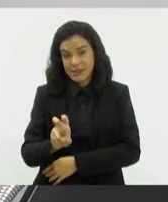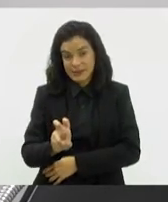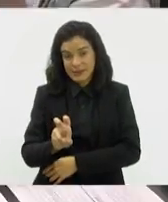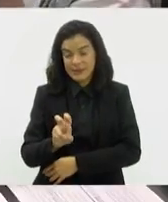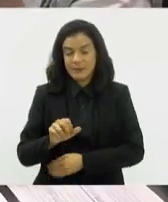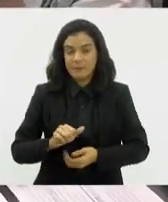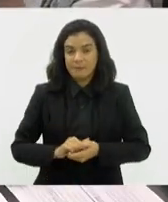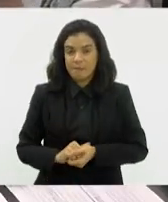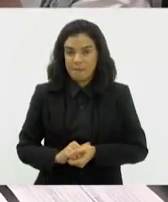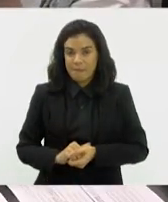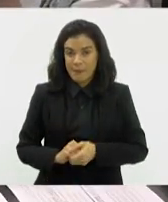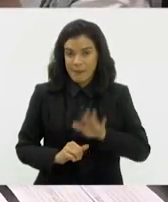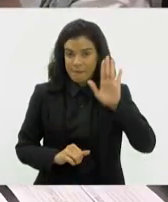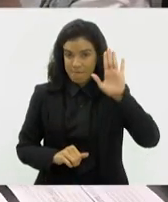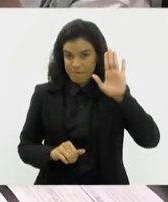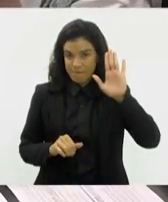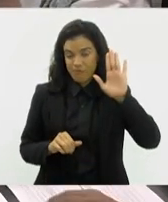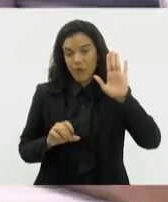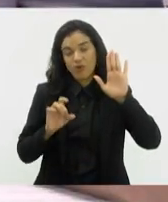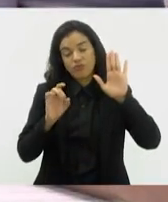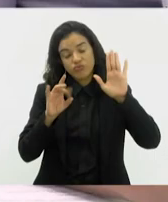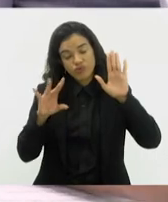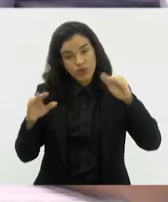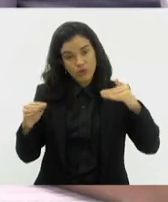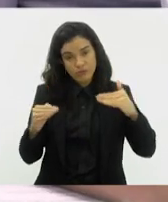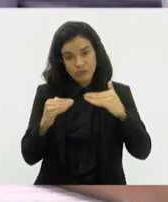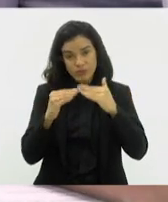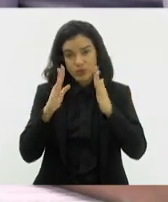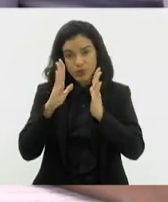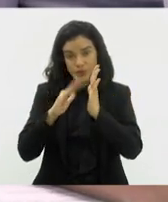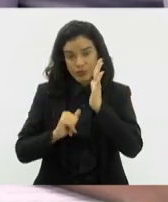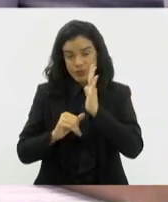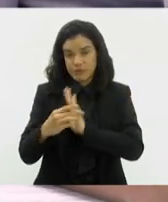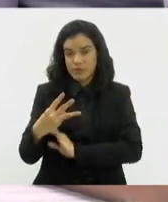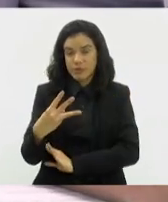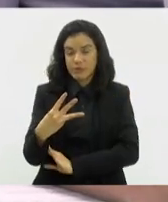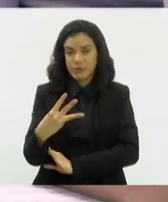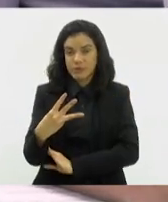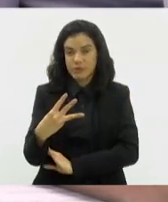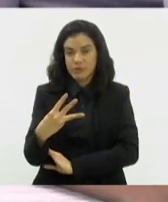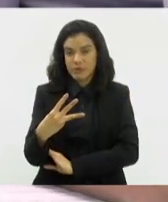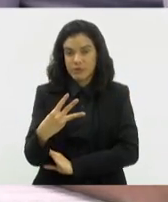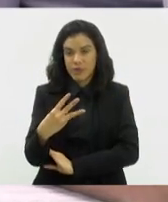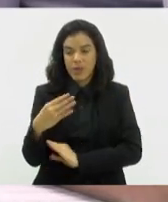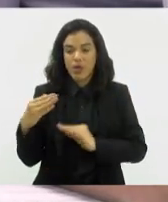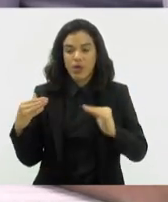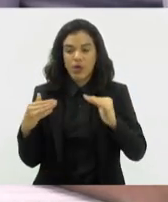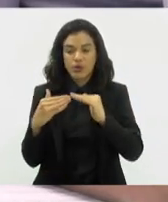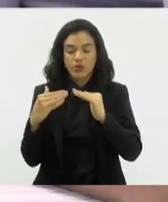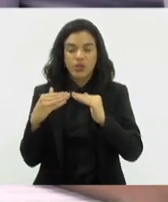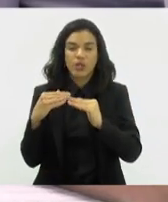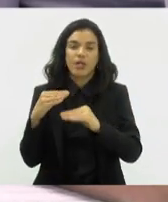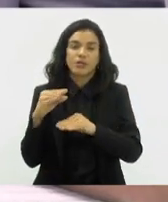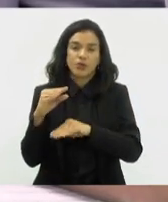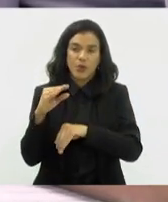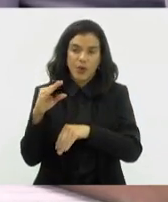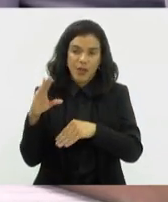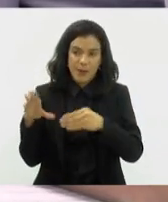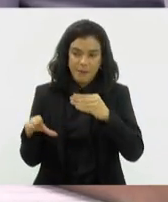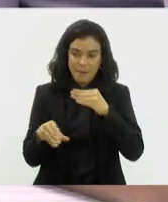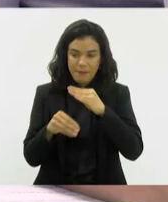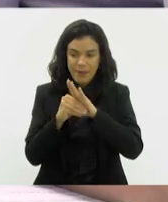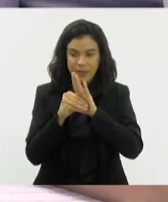votando... A favor só da supressiva 3. Ou seja, constitucionalidade com emenda, mas